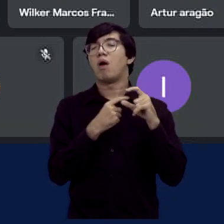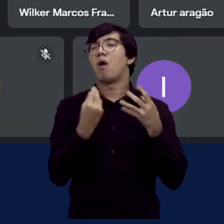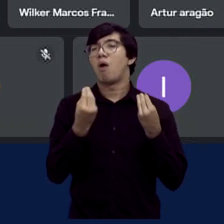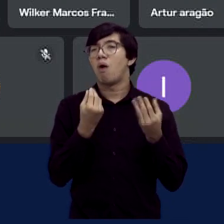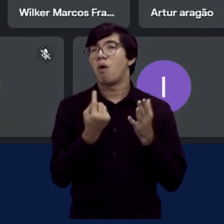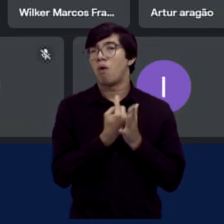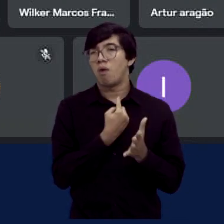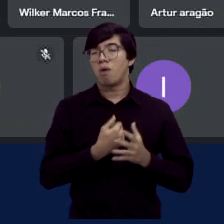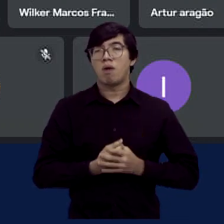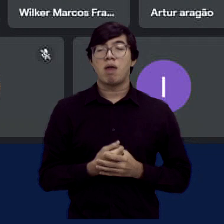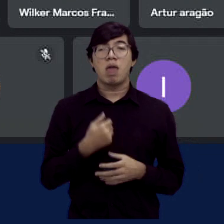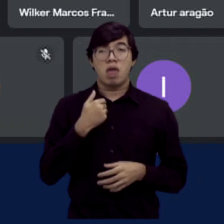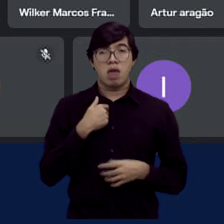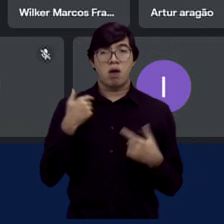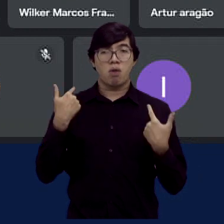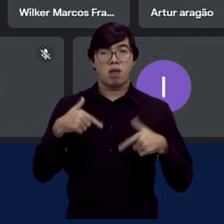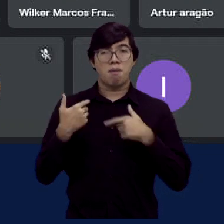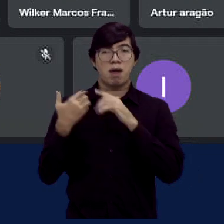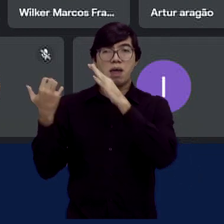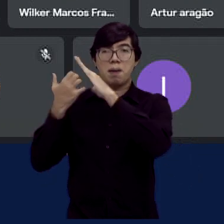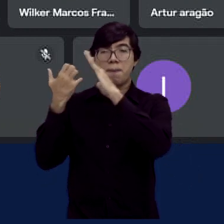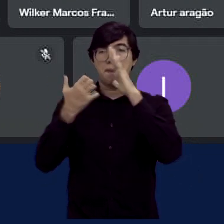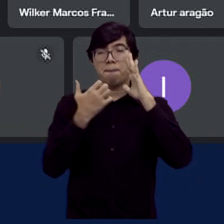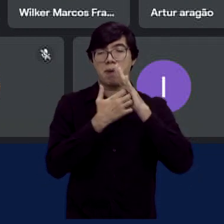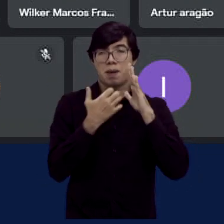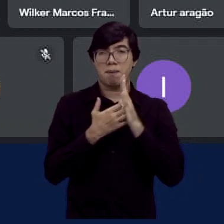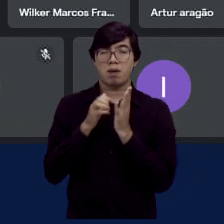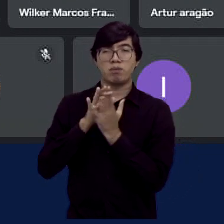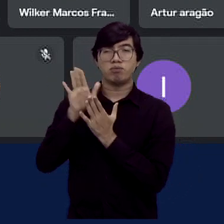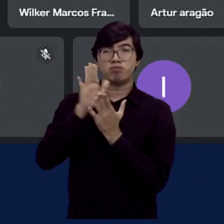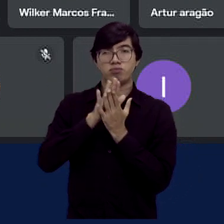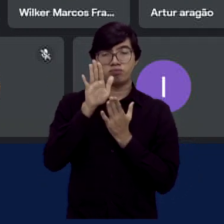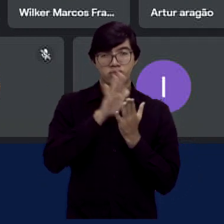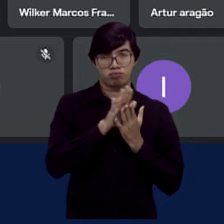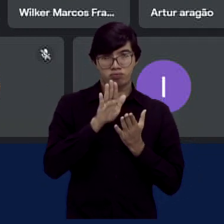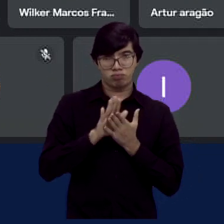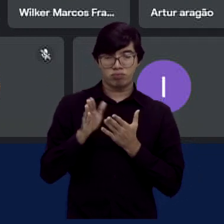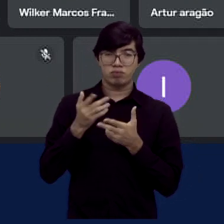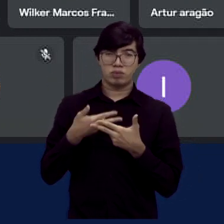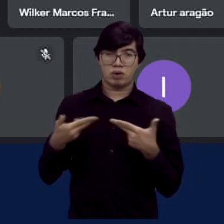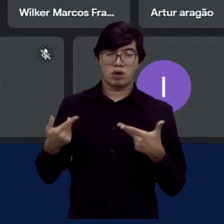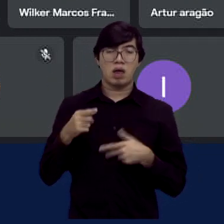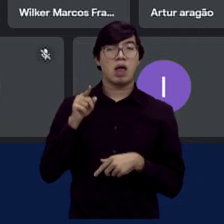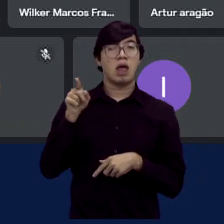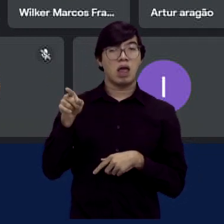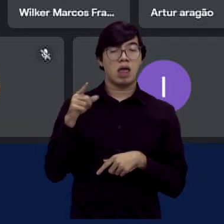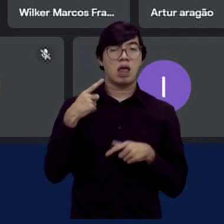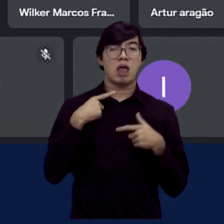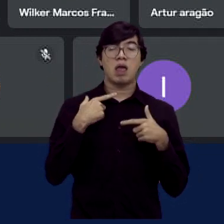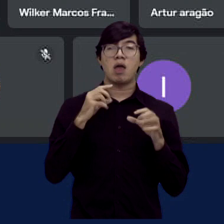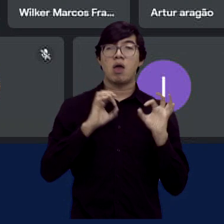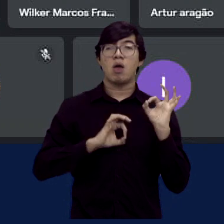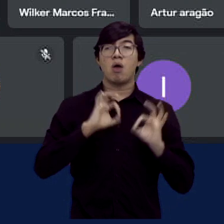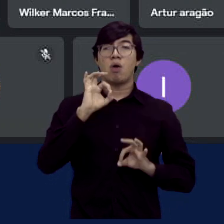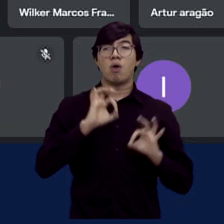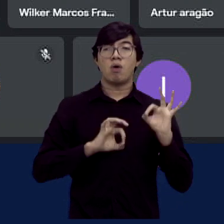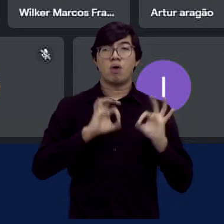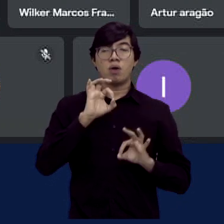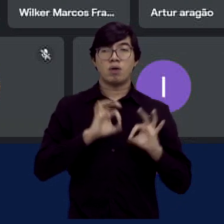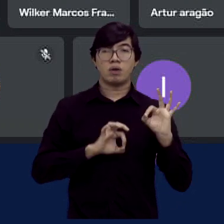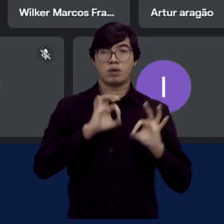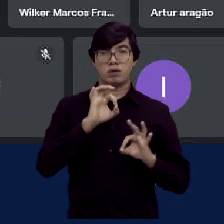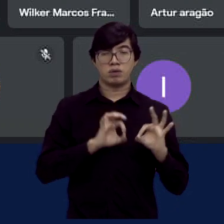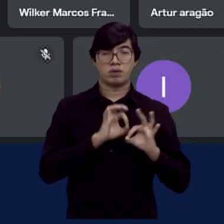com editoras, né? Eu costumo organizar o meu processo em 2